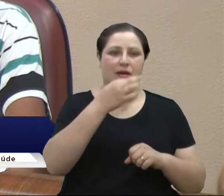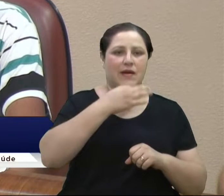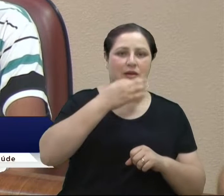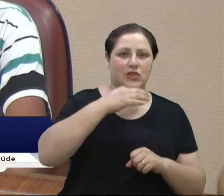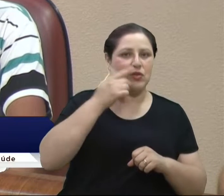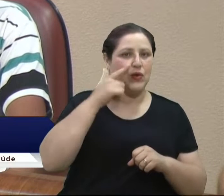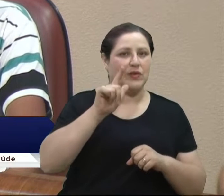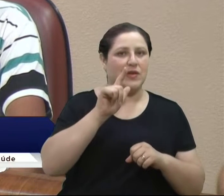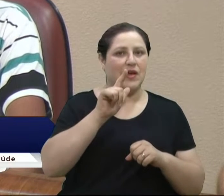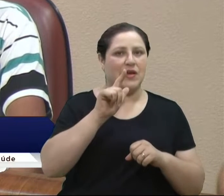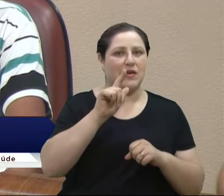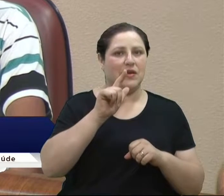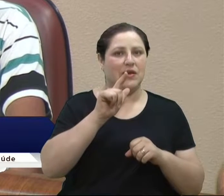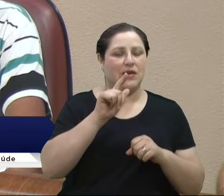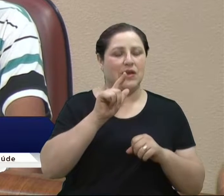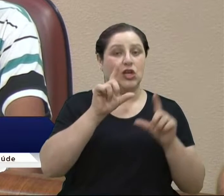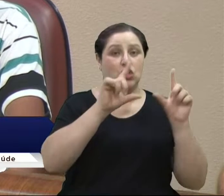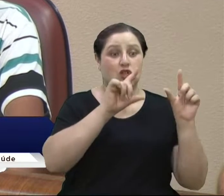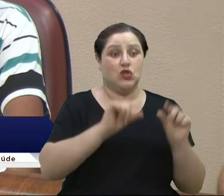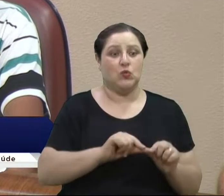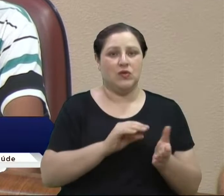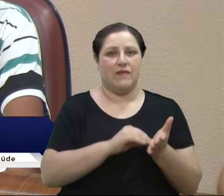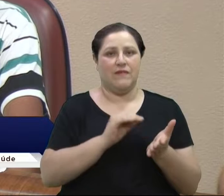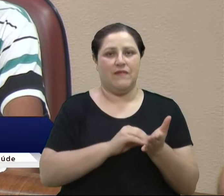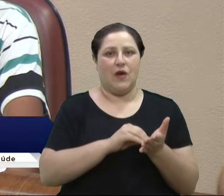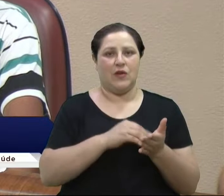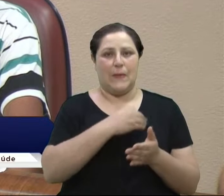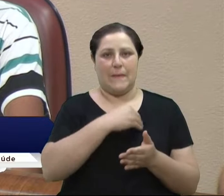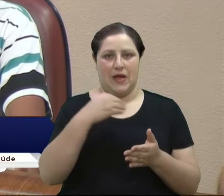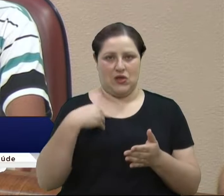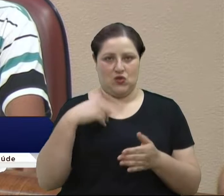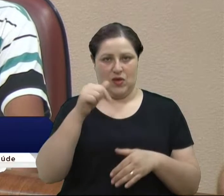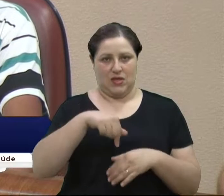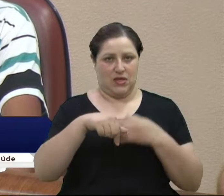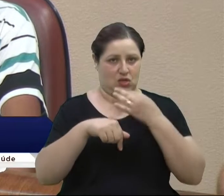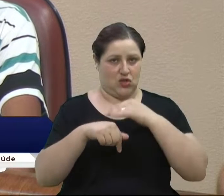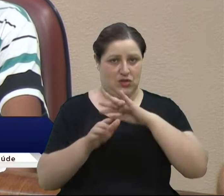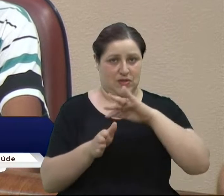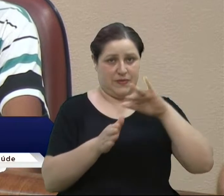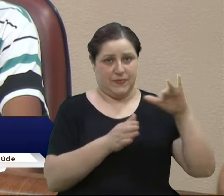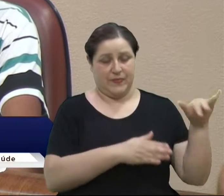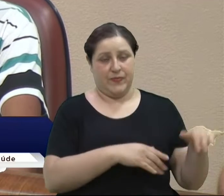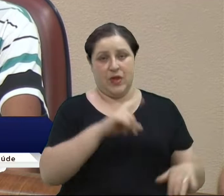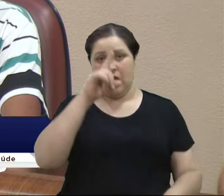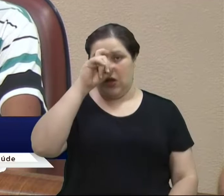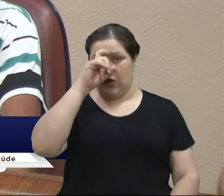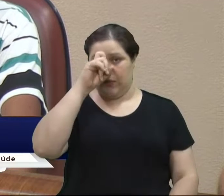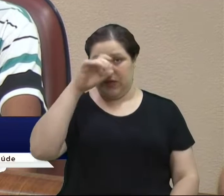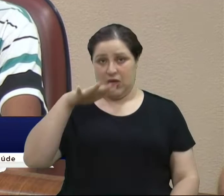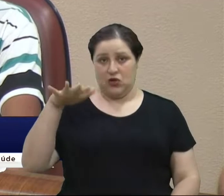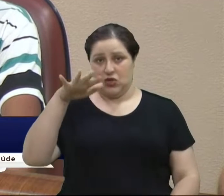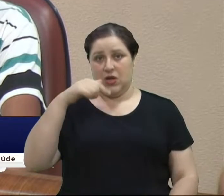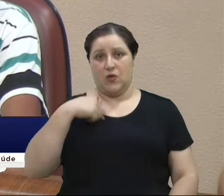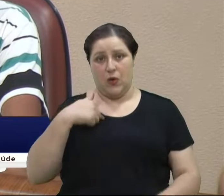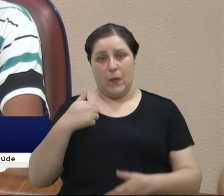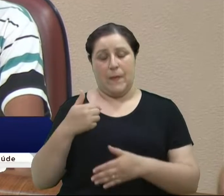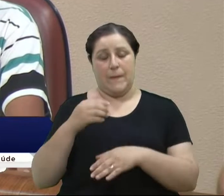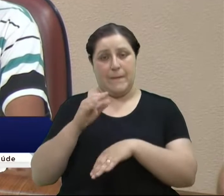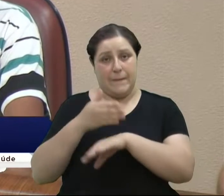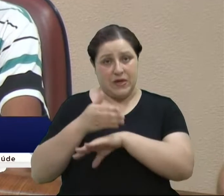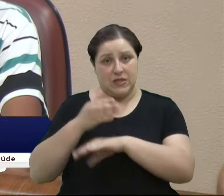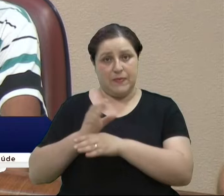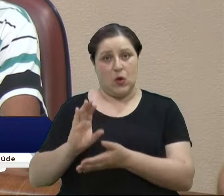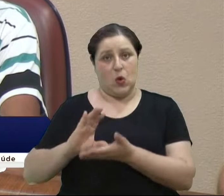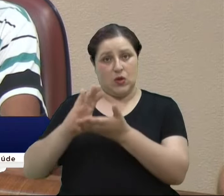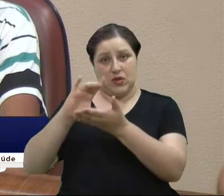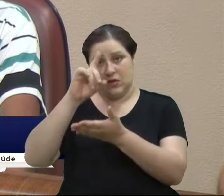Sul. Questão do hospital. Hospital Geral, eu faço parte, sou presidente do Conselho do Hospital Geral, lá